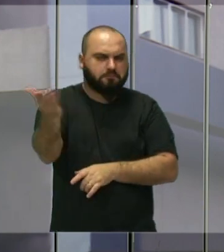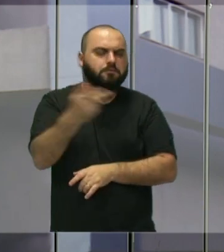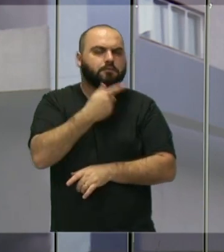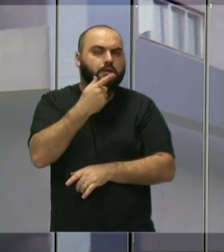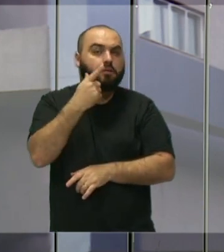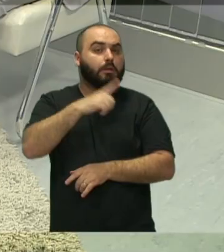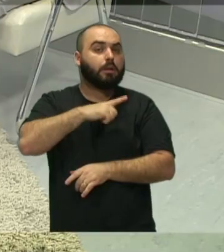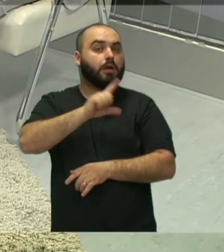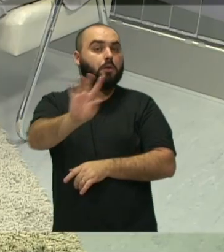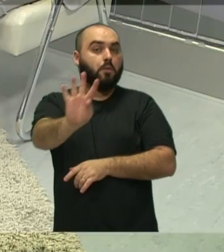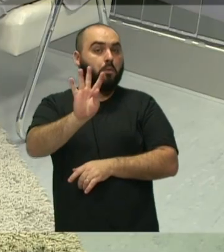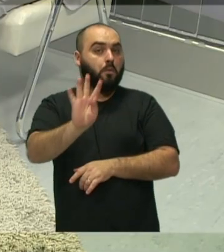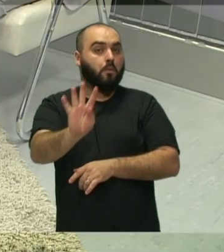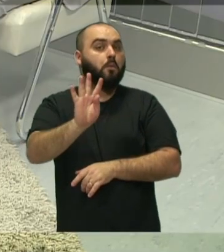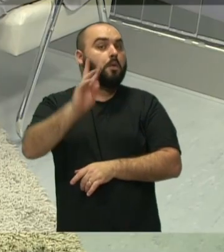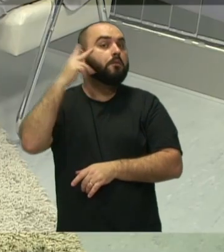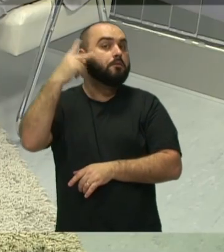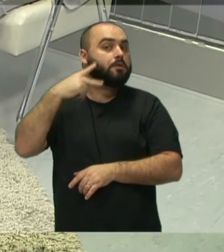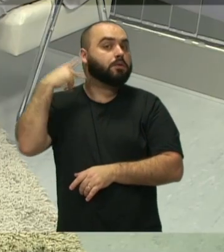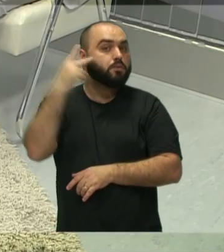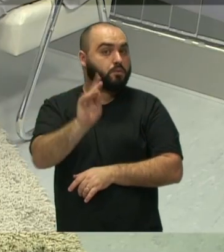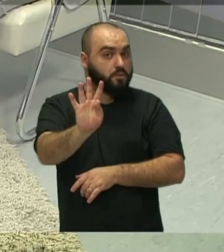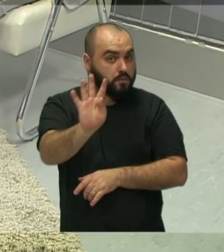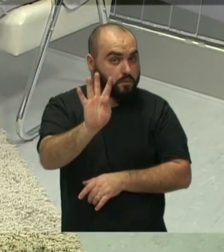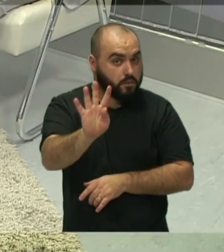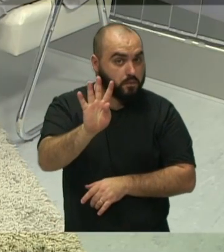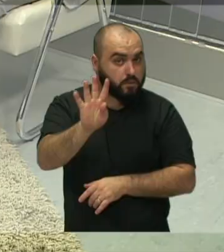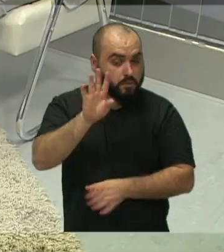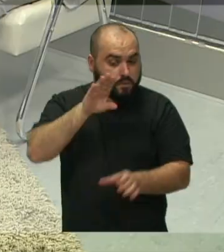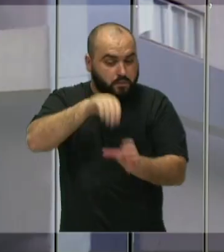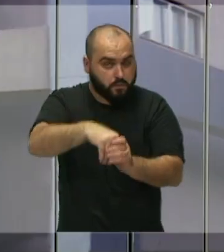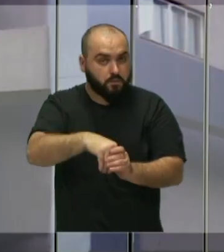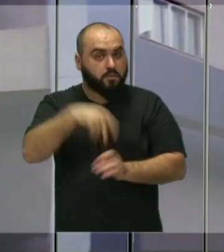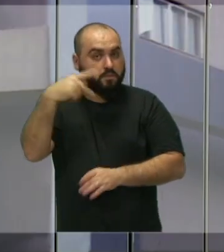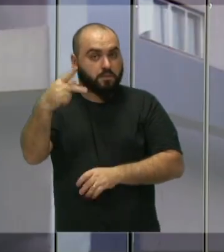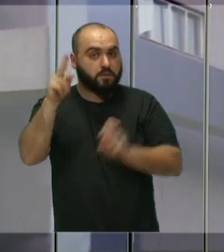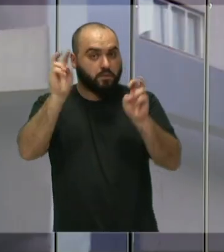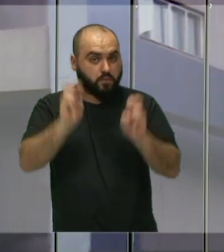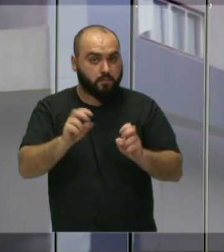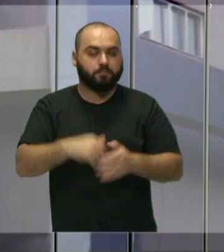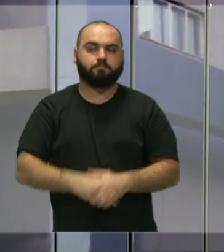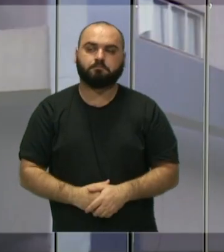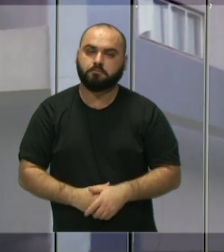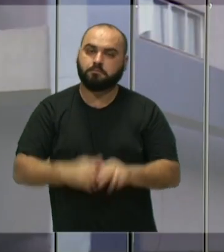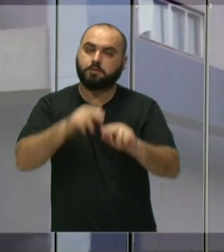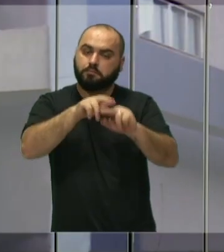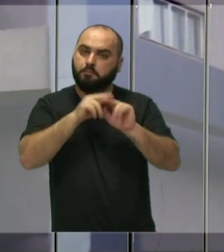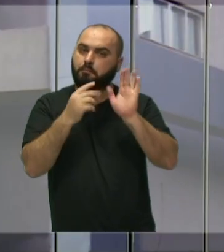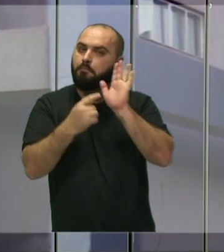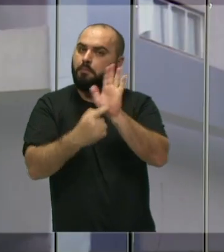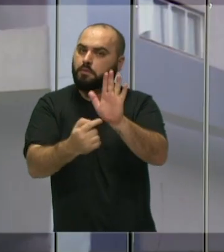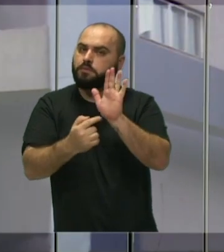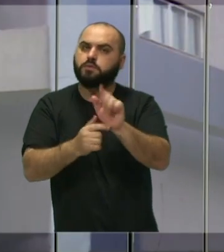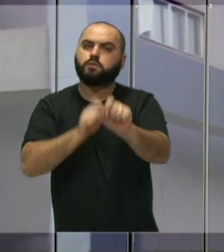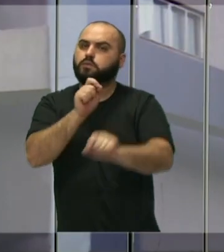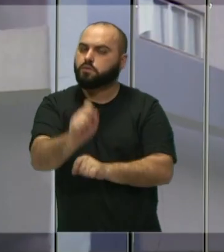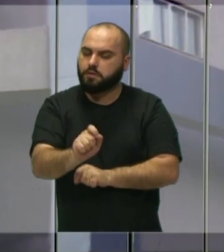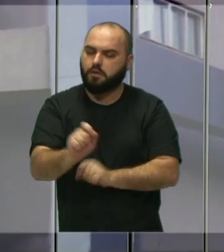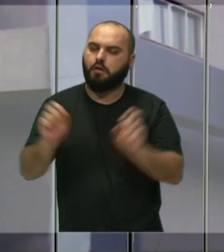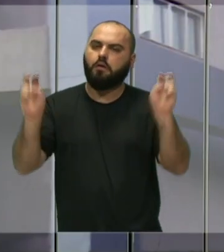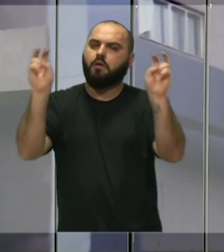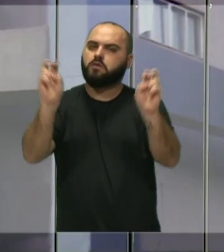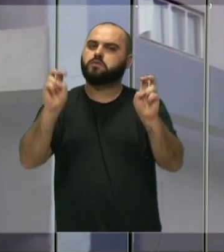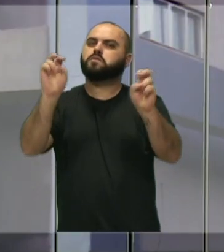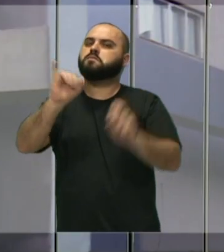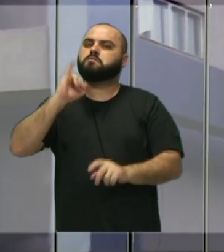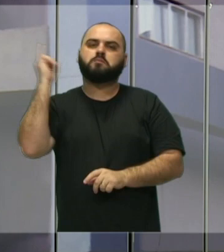temos 4 vereadores pelo menos envolvidos nessa causa. Então, mostrando assim que a causa é nobre e que nós